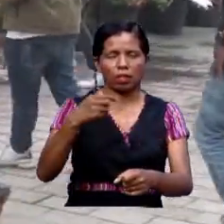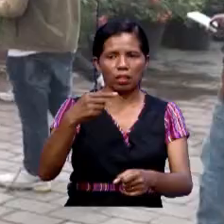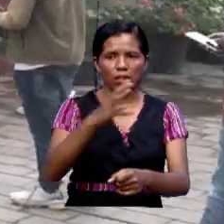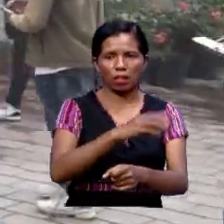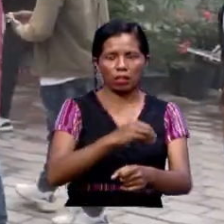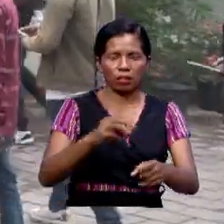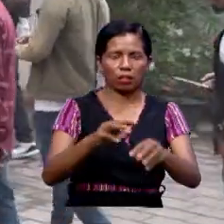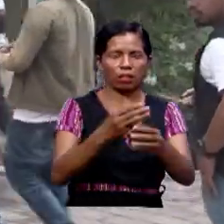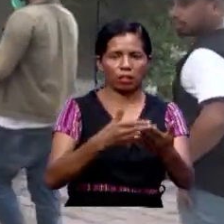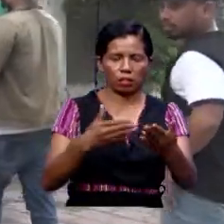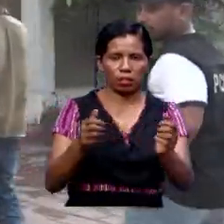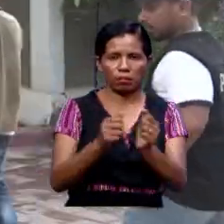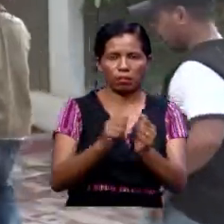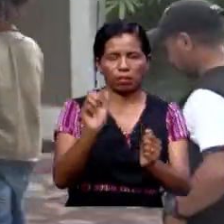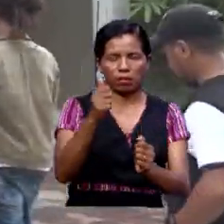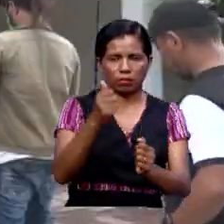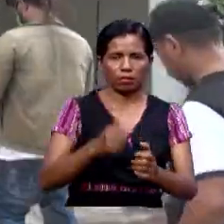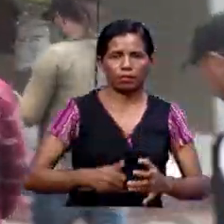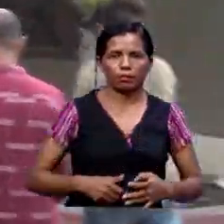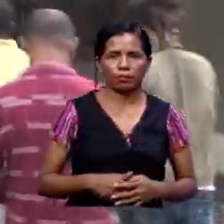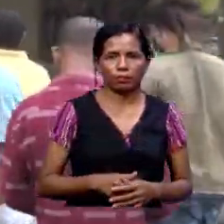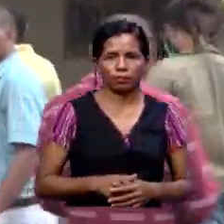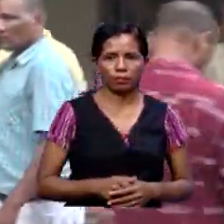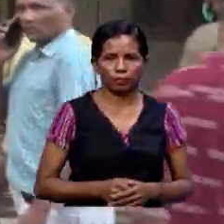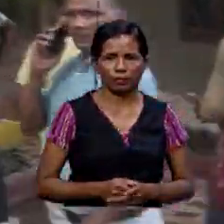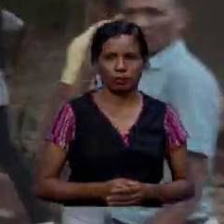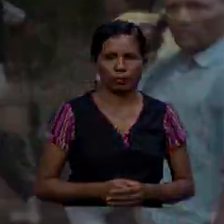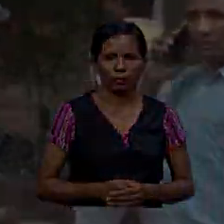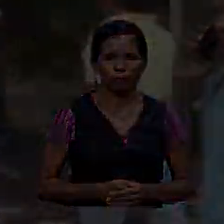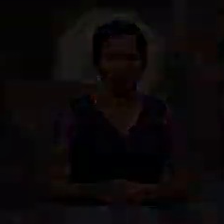rua, no munições sanulo resin. João Carlos Marito da Costa, GMN.